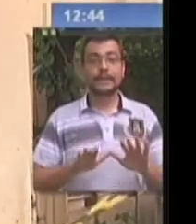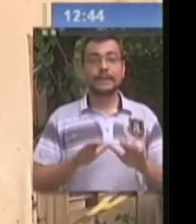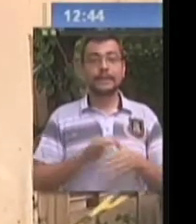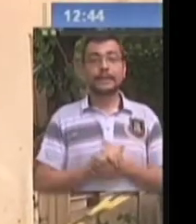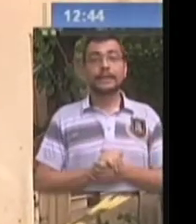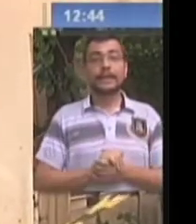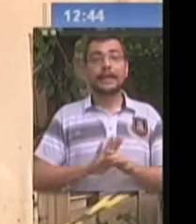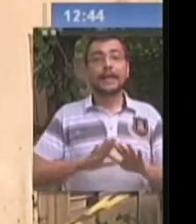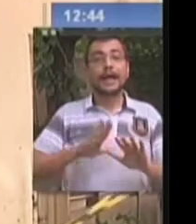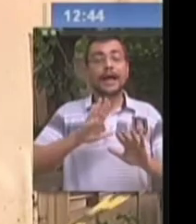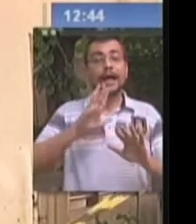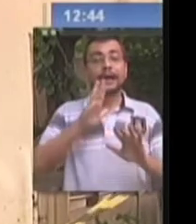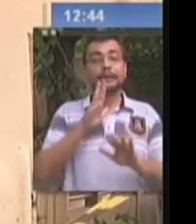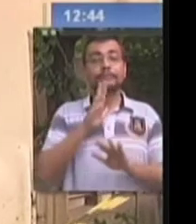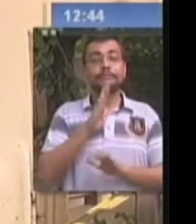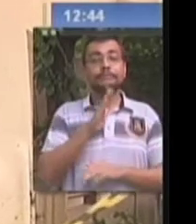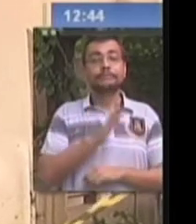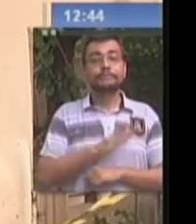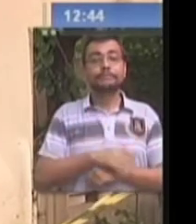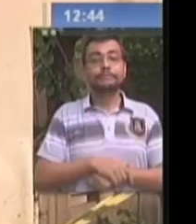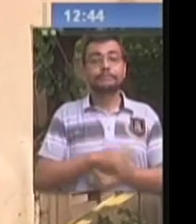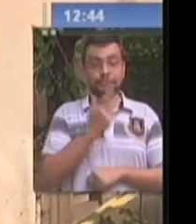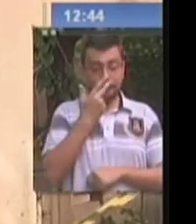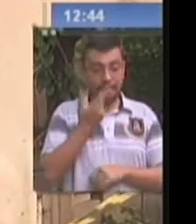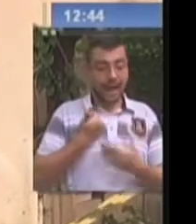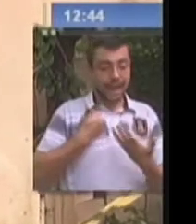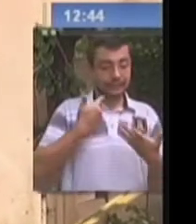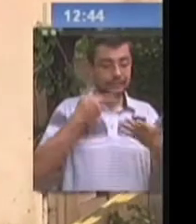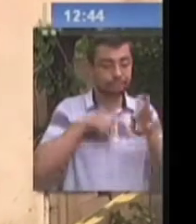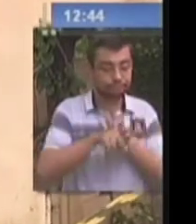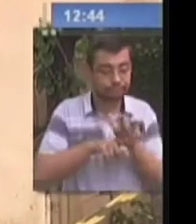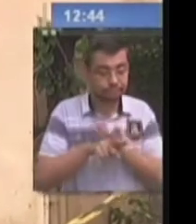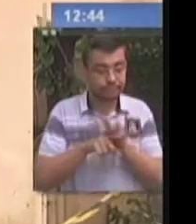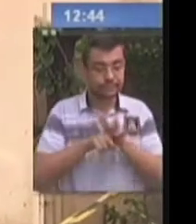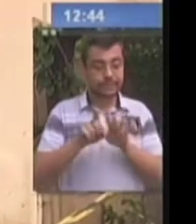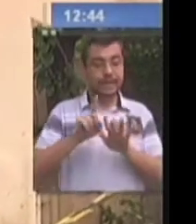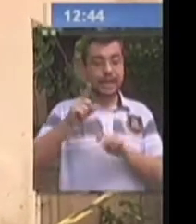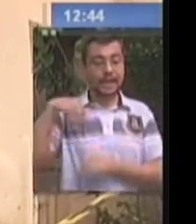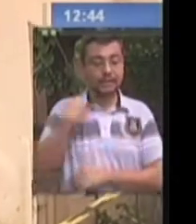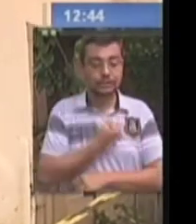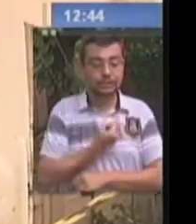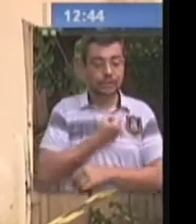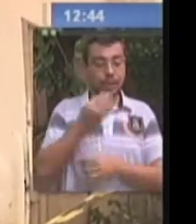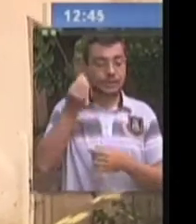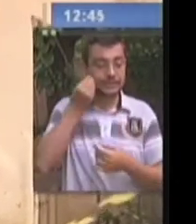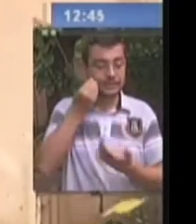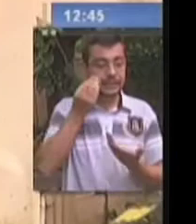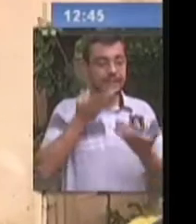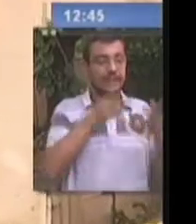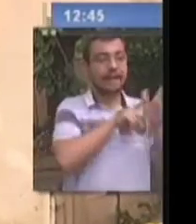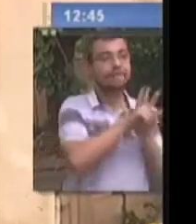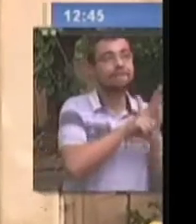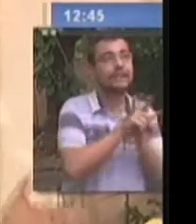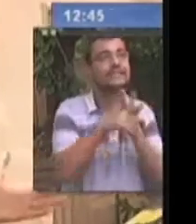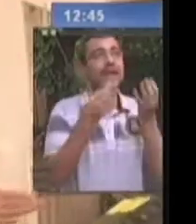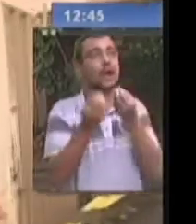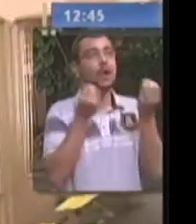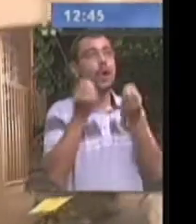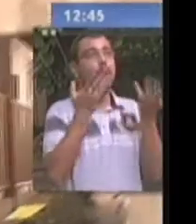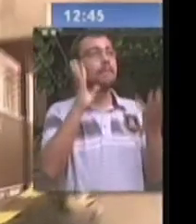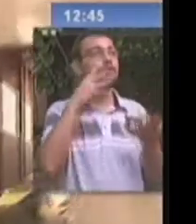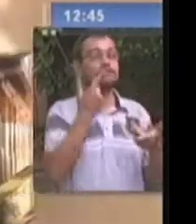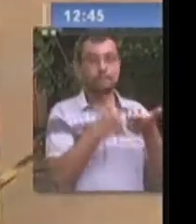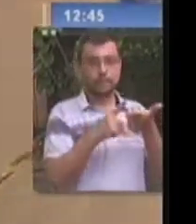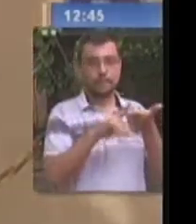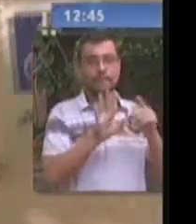possam ser colhidas para que se chegue até os autores desse arrombamento. Agora, um verdadeiro absurdo, né, Stanley? Uma escola deste